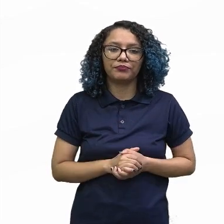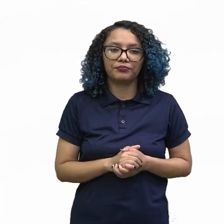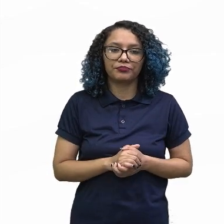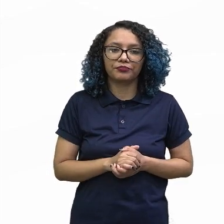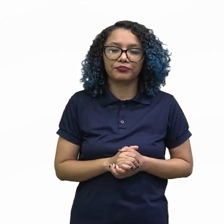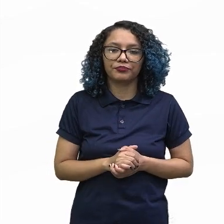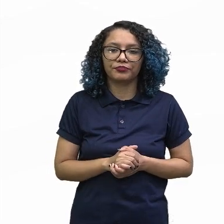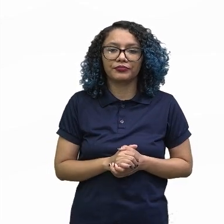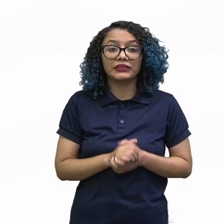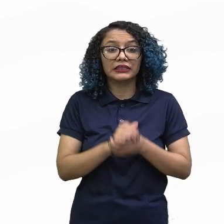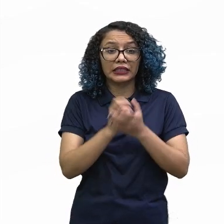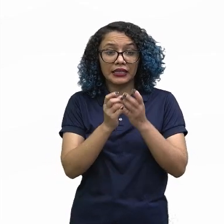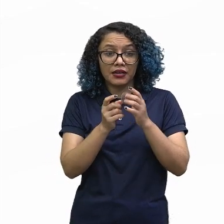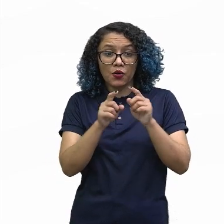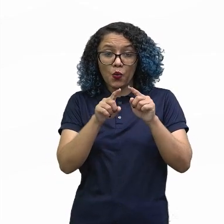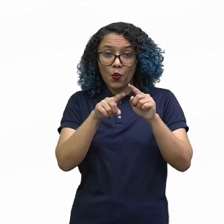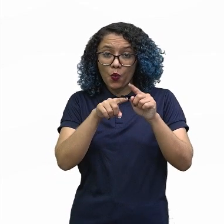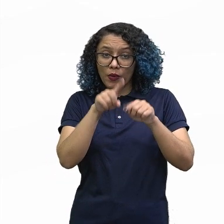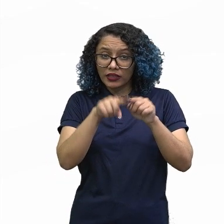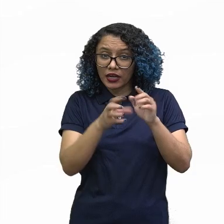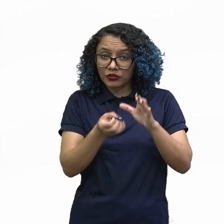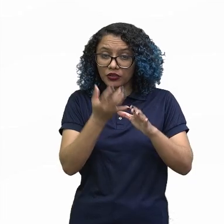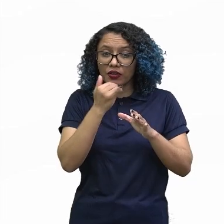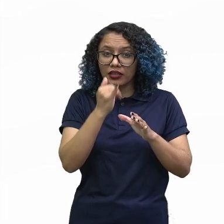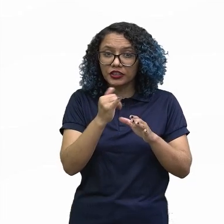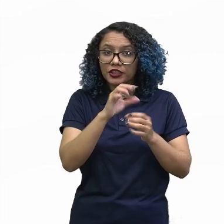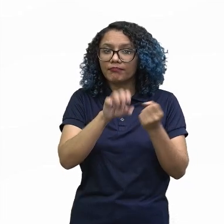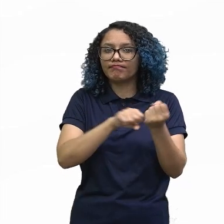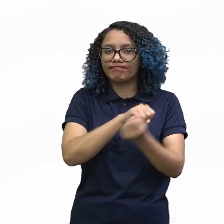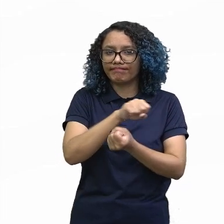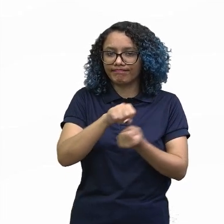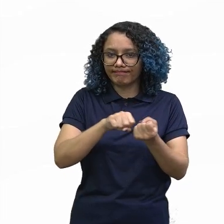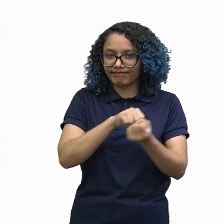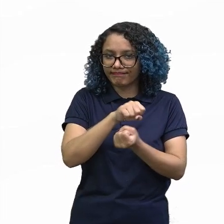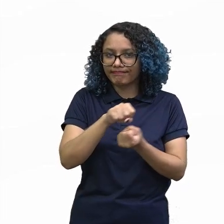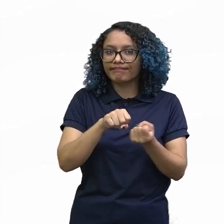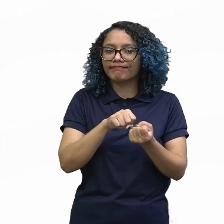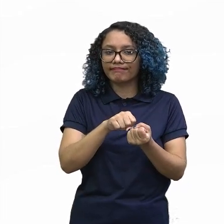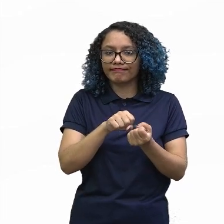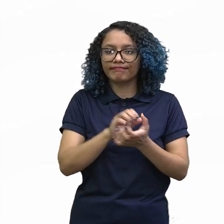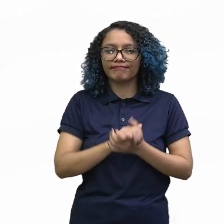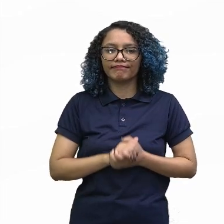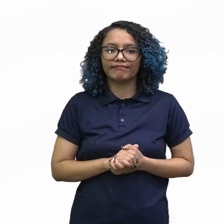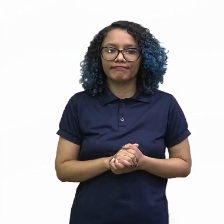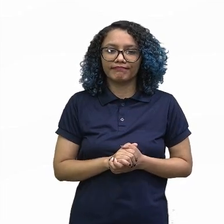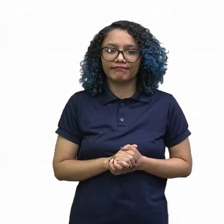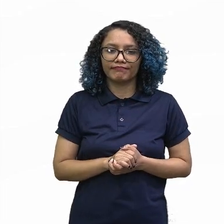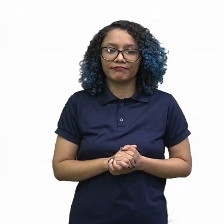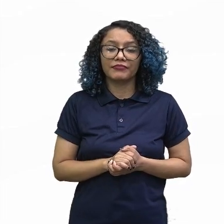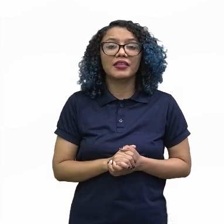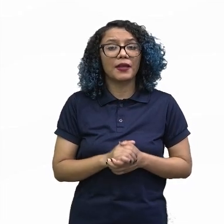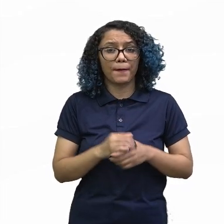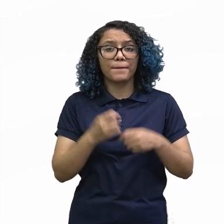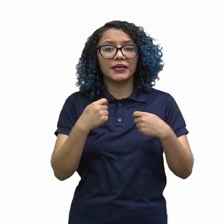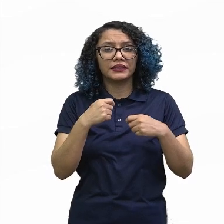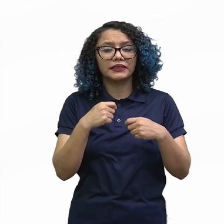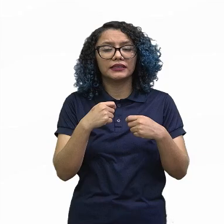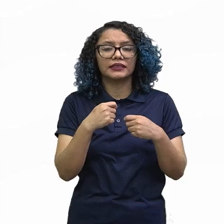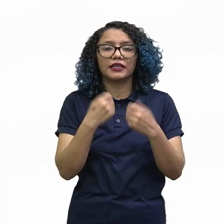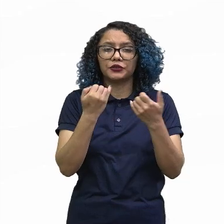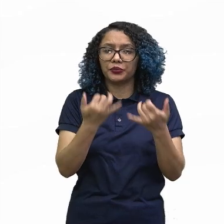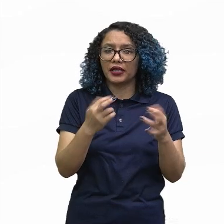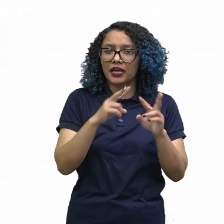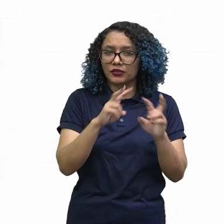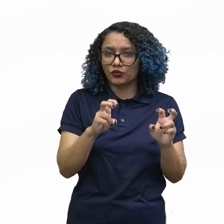energia sustentável, porque temos que também falar da energia, mas também pensar no